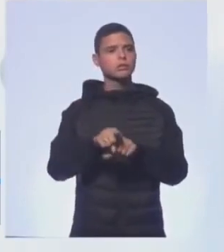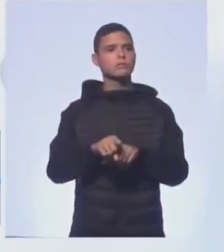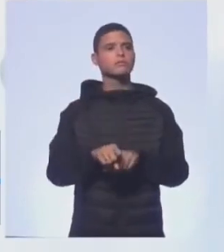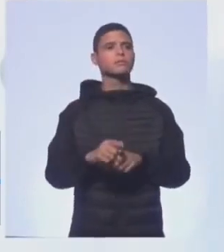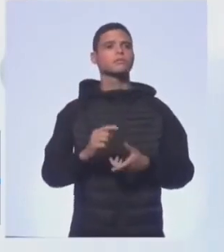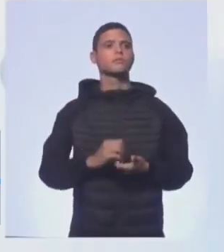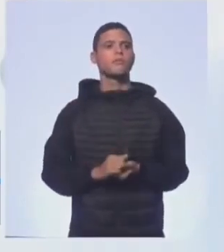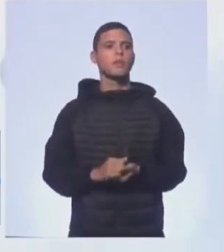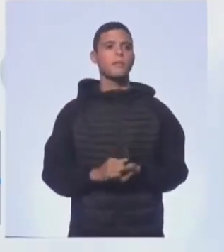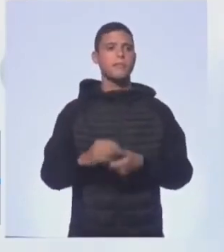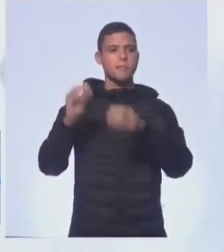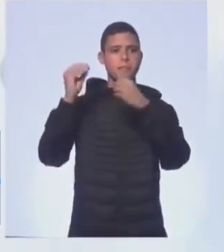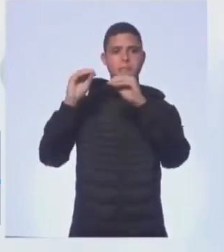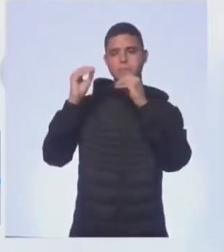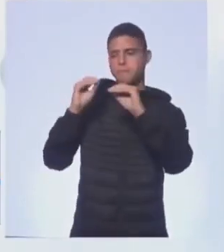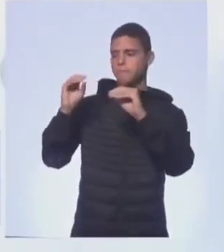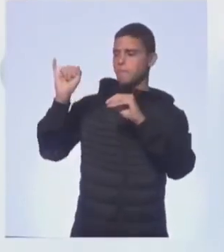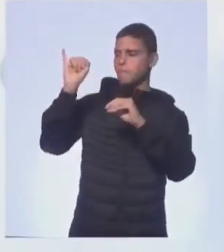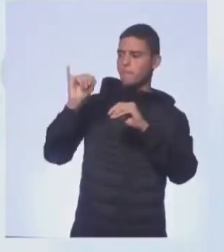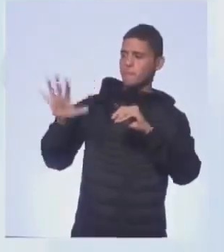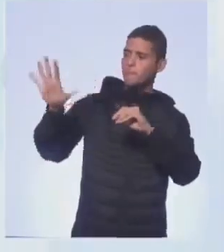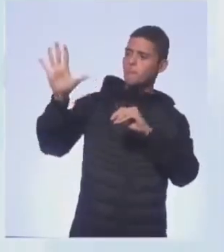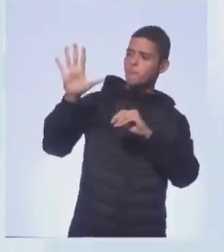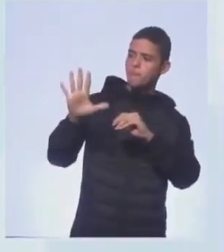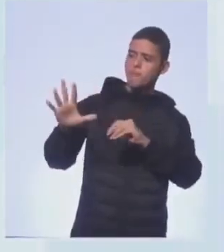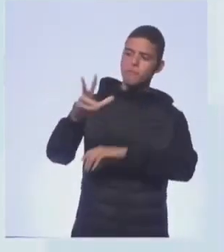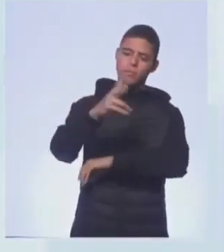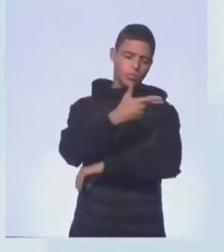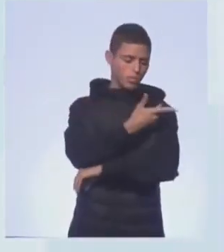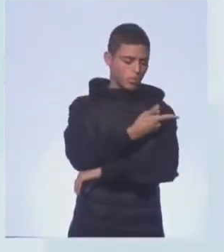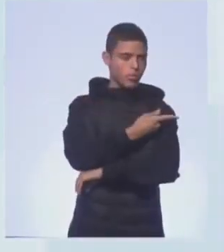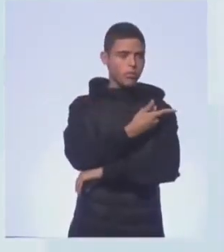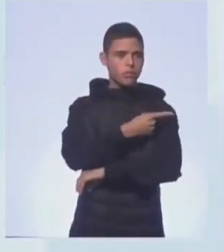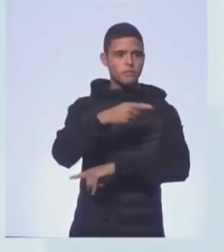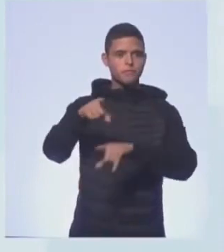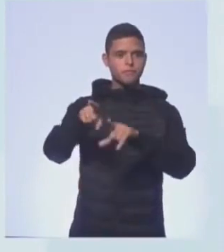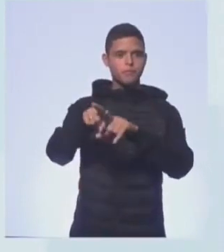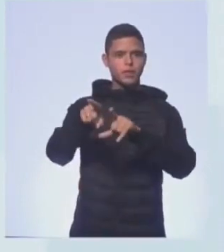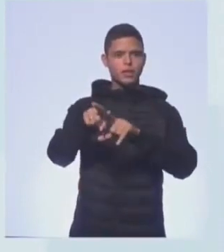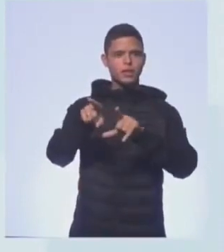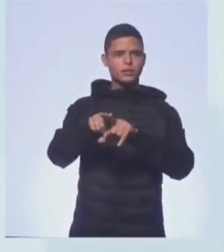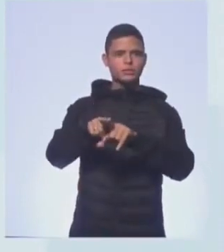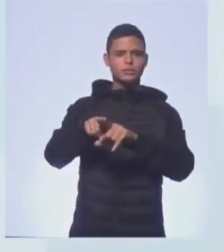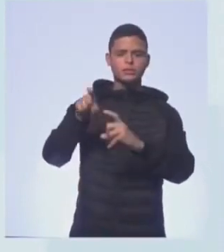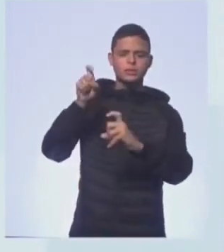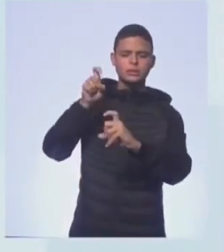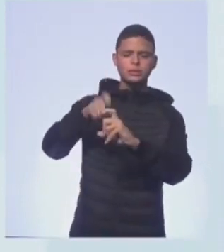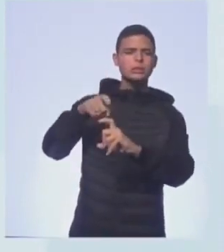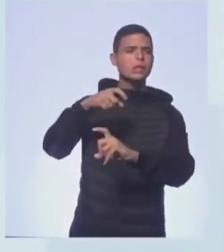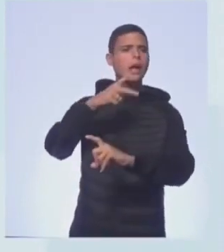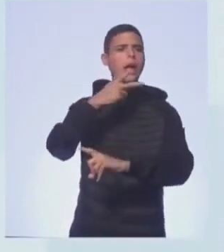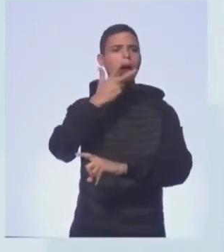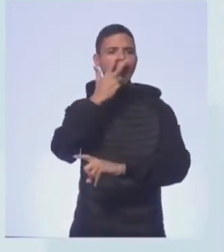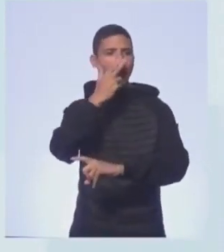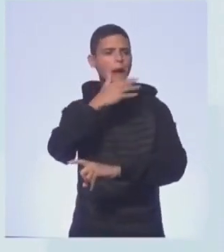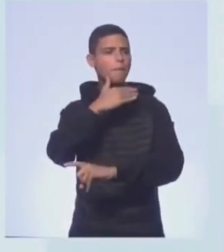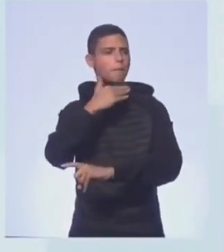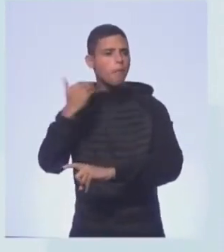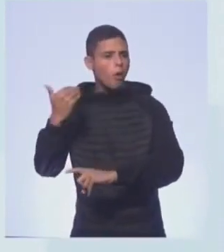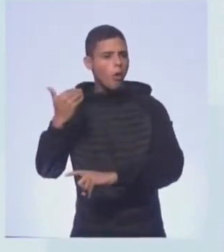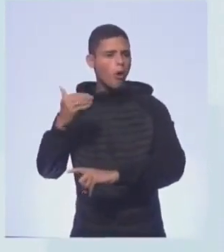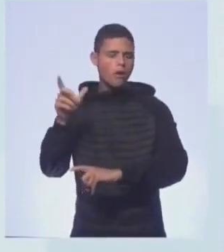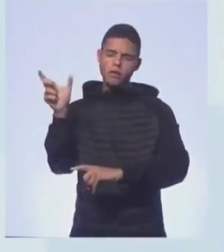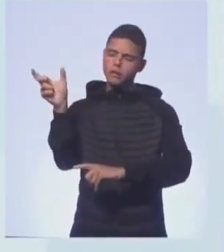Então, e aí colocou todos esses elementos, a seringa, né, mostrando a vacina, e a caveira ali querendo representar a morte, né? Então